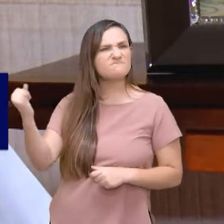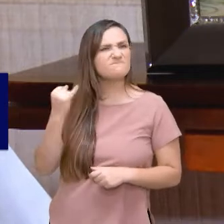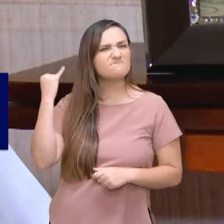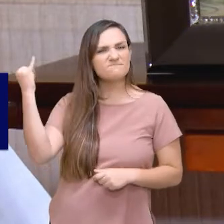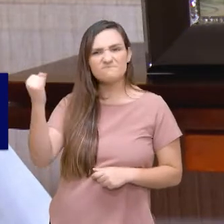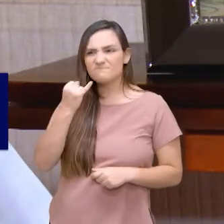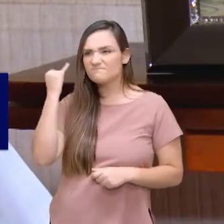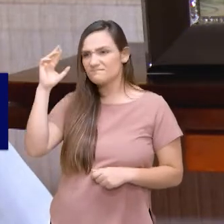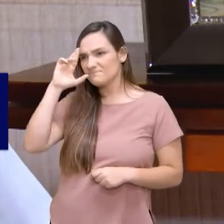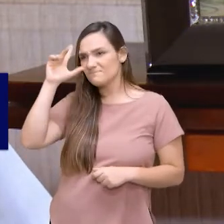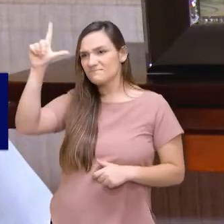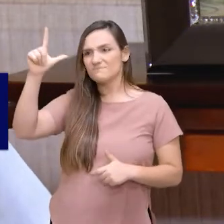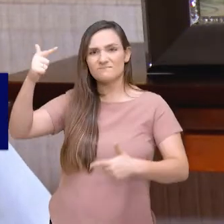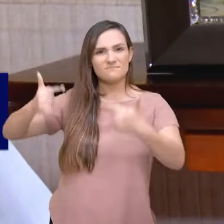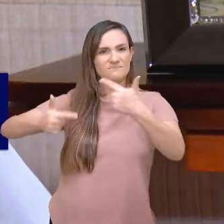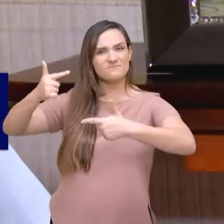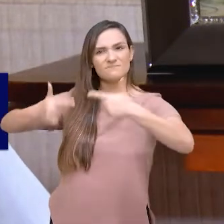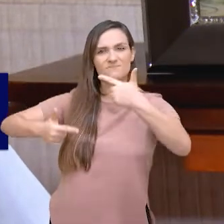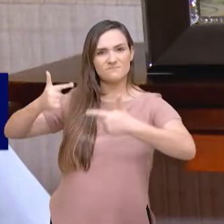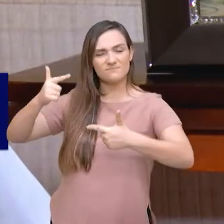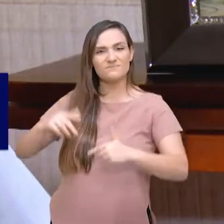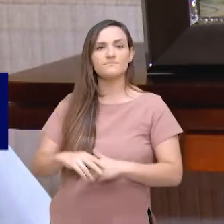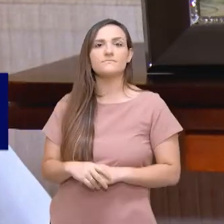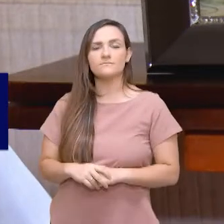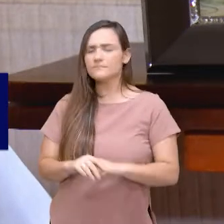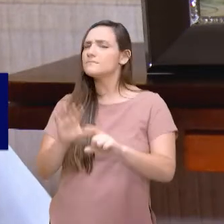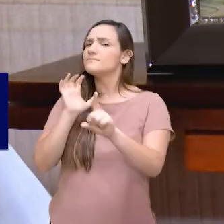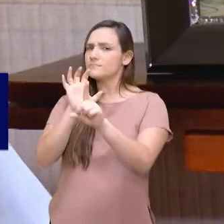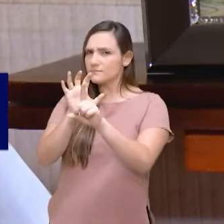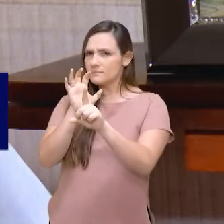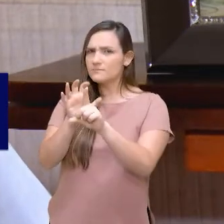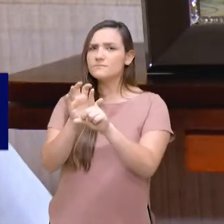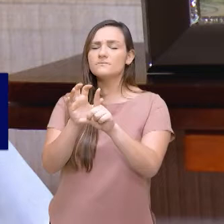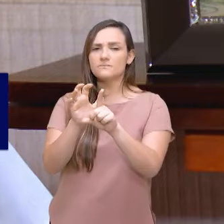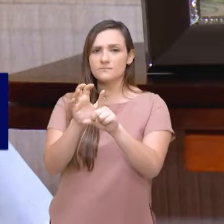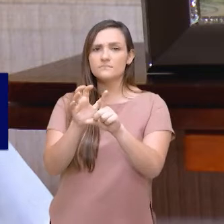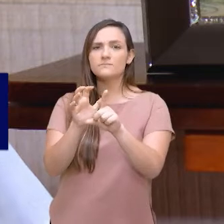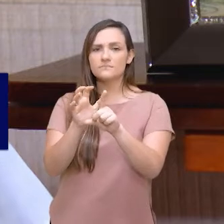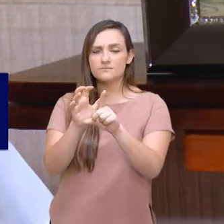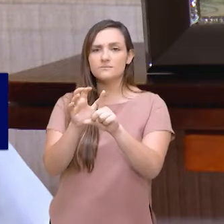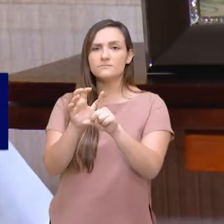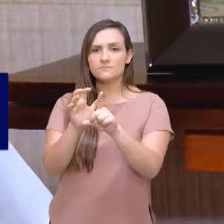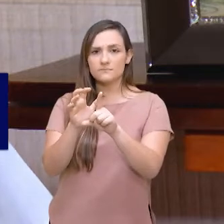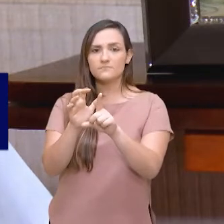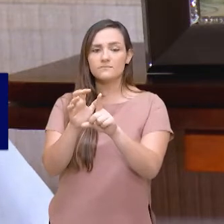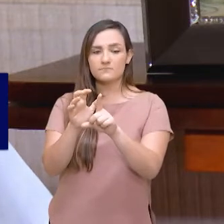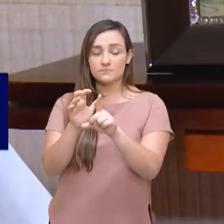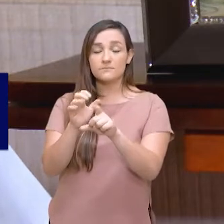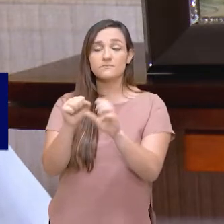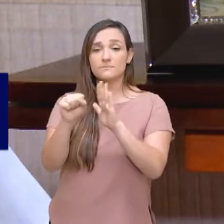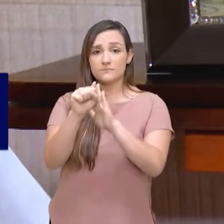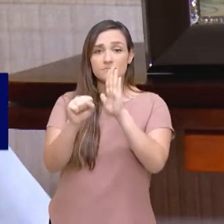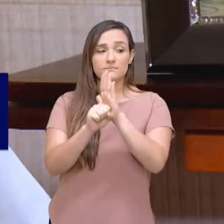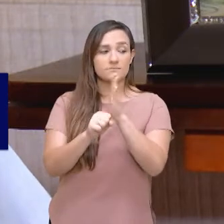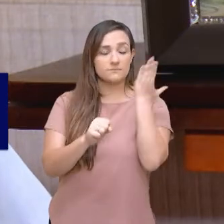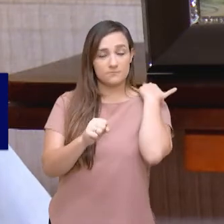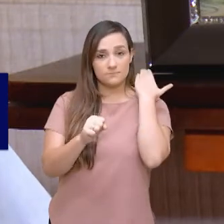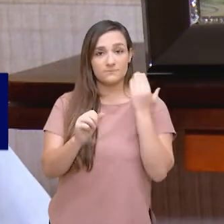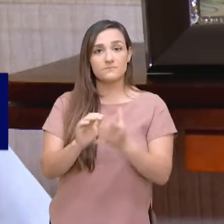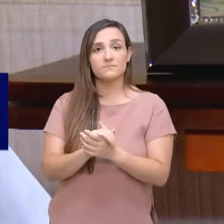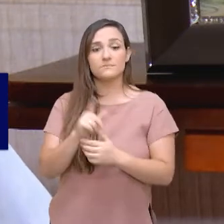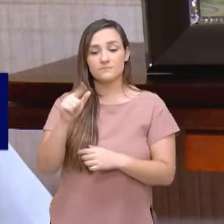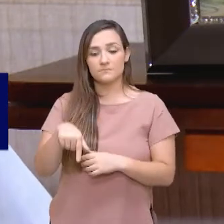político que influenciou muito na primeira década do século passado, que